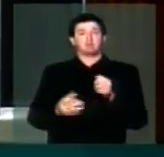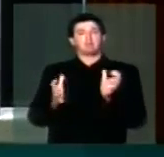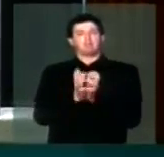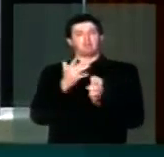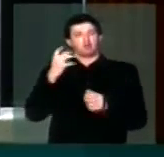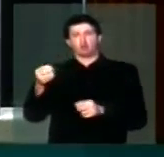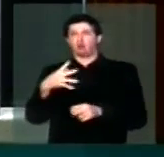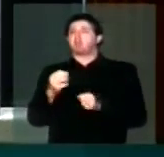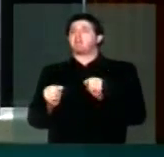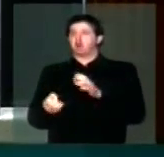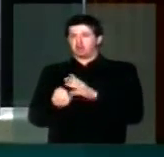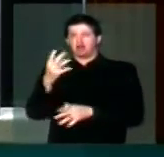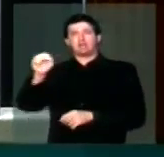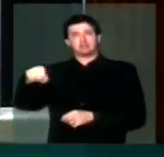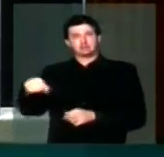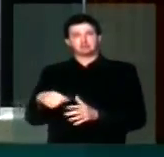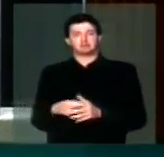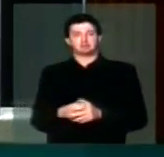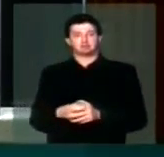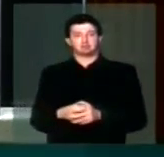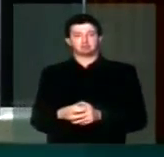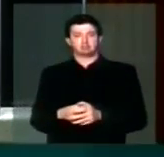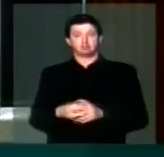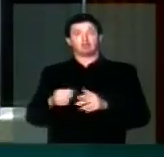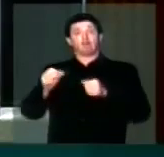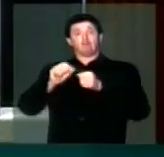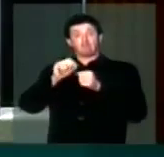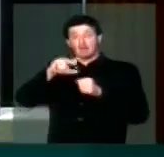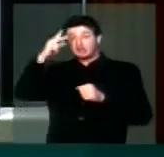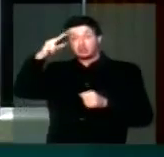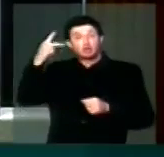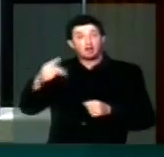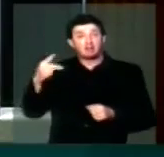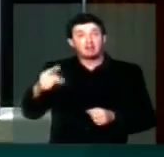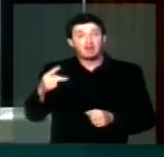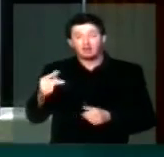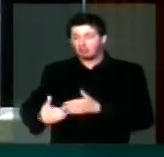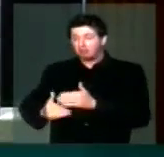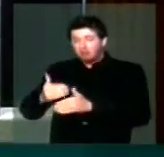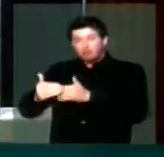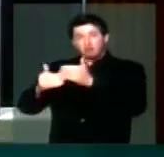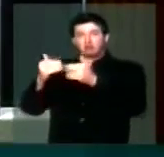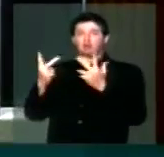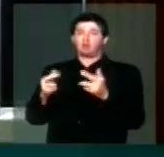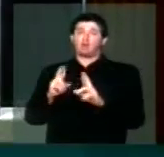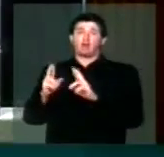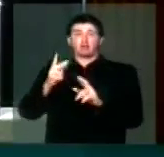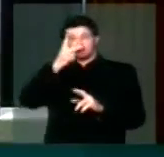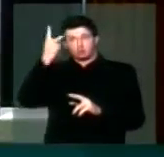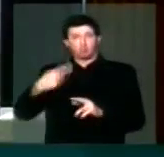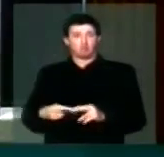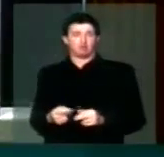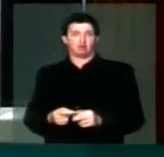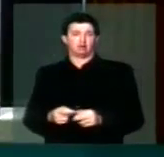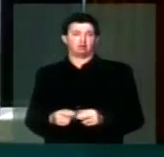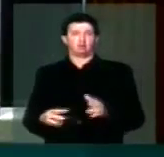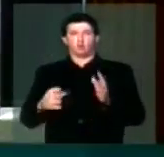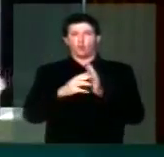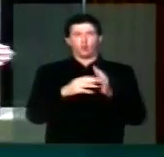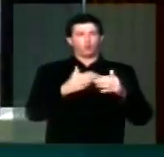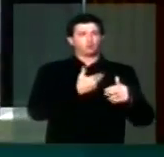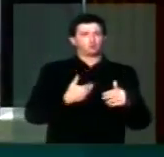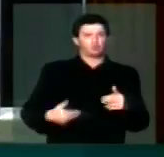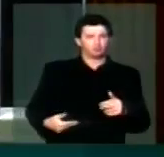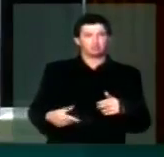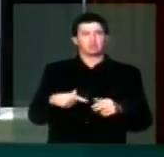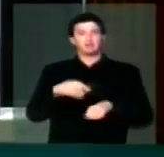novos partidos possam ser criados também e que construam a sua história. Assim como nas relações humanas, seja num concurso público